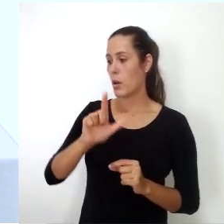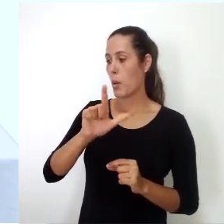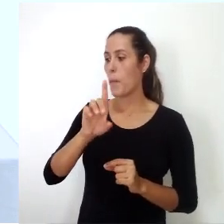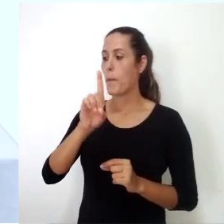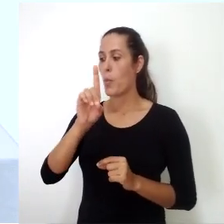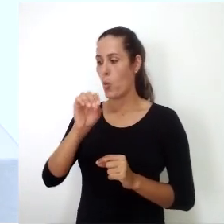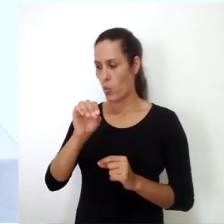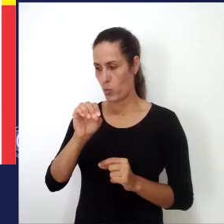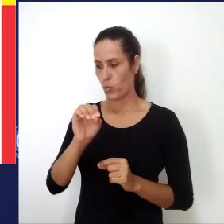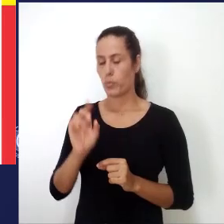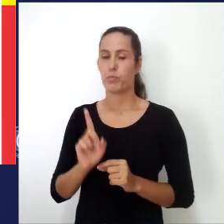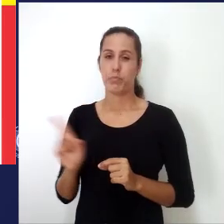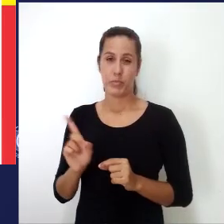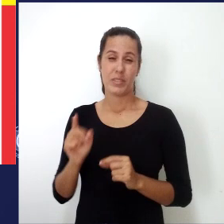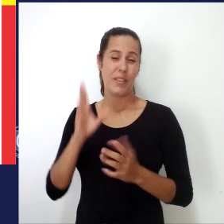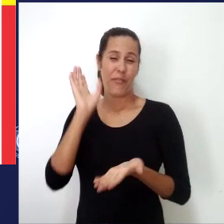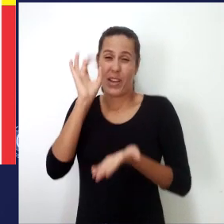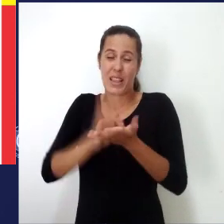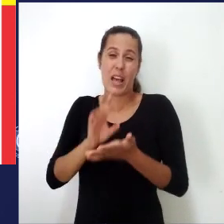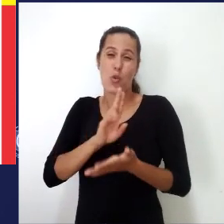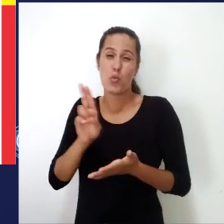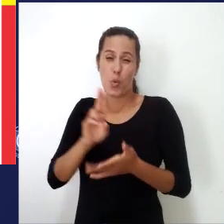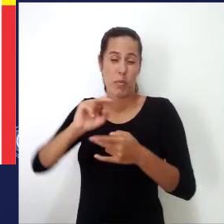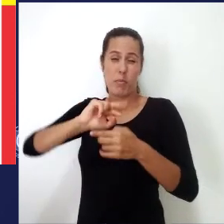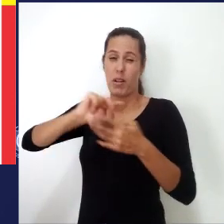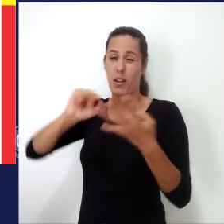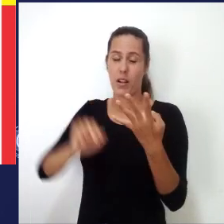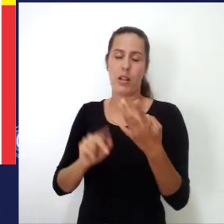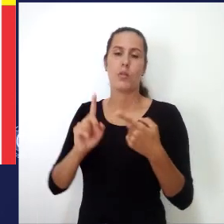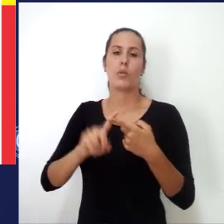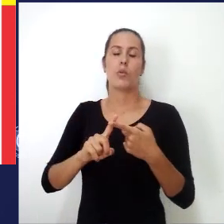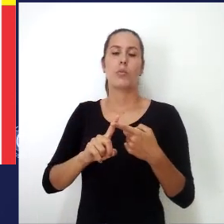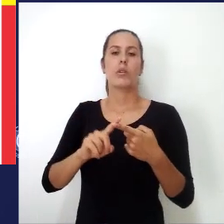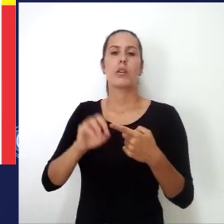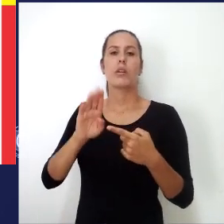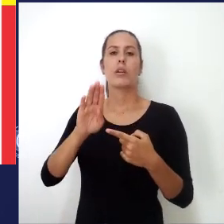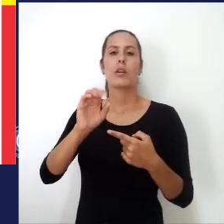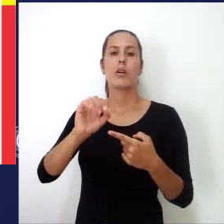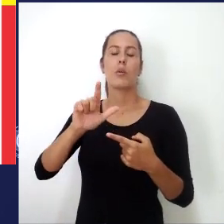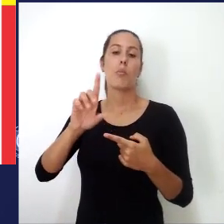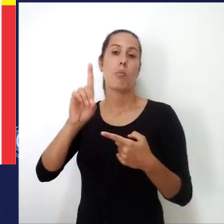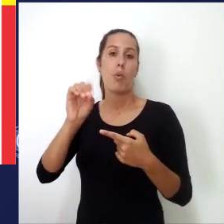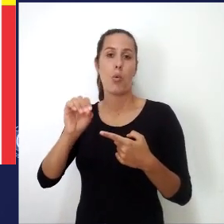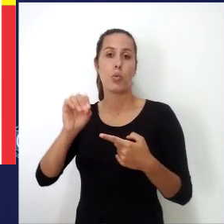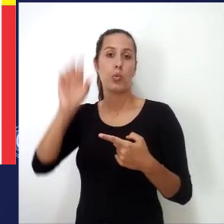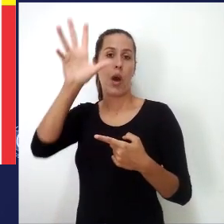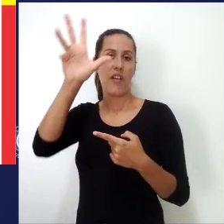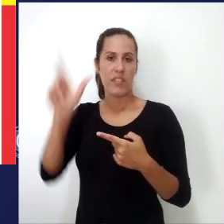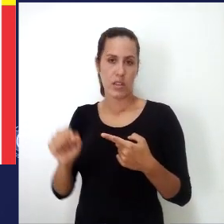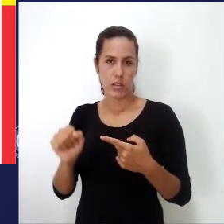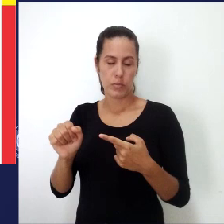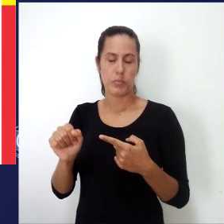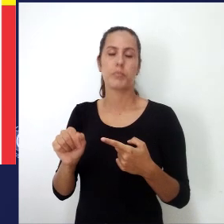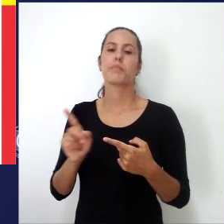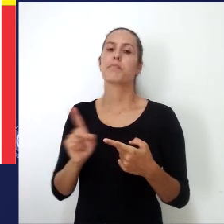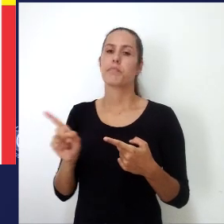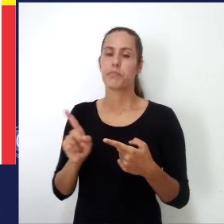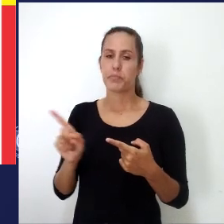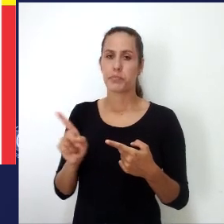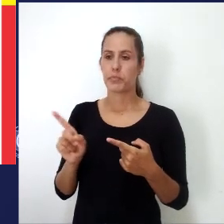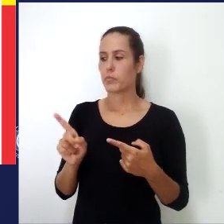boldo. Observe aí na telinha. O boldo, na realidade, ele vai receber vários nomes. O boldo africano,